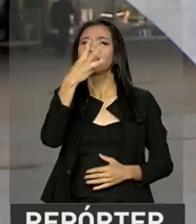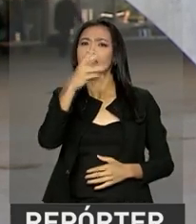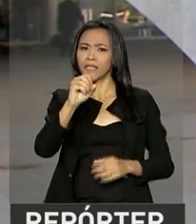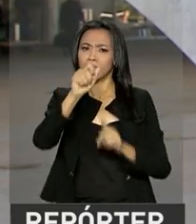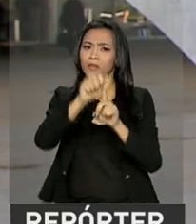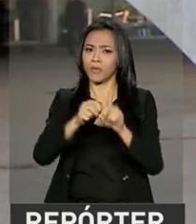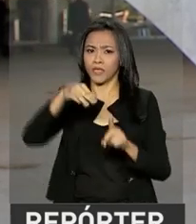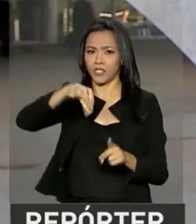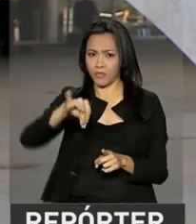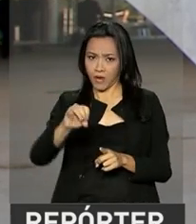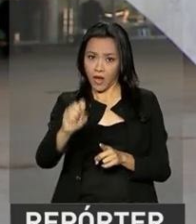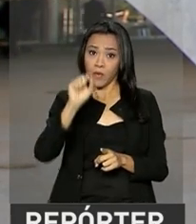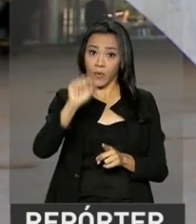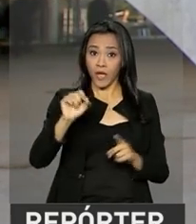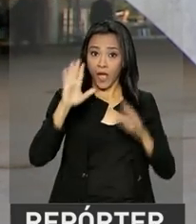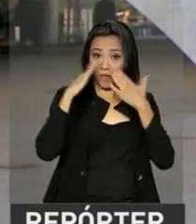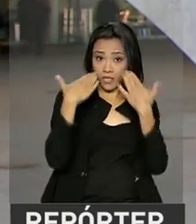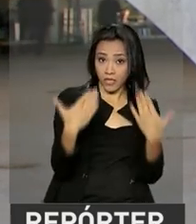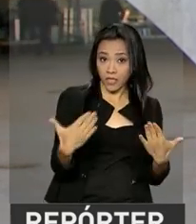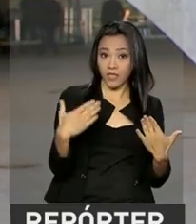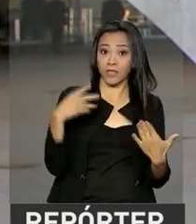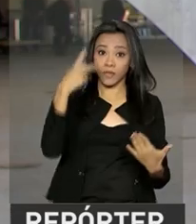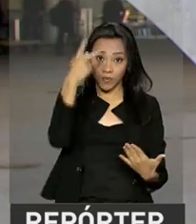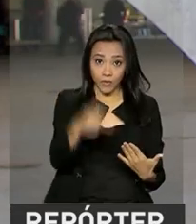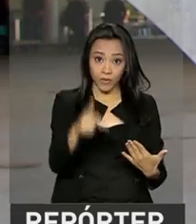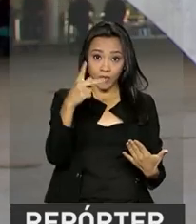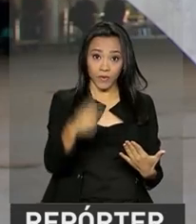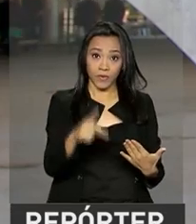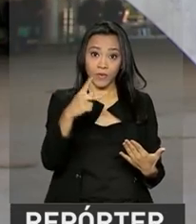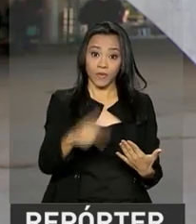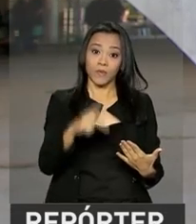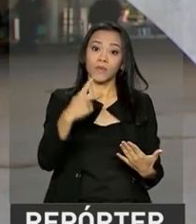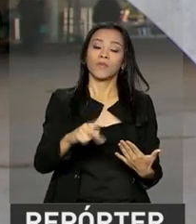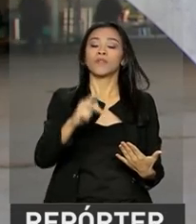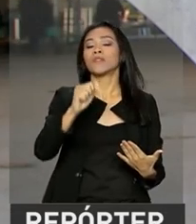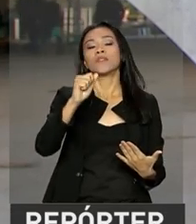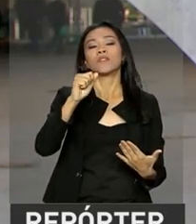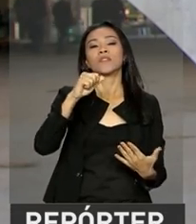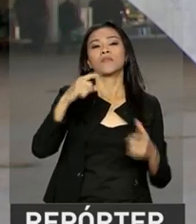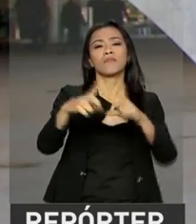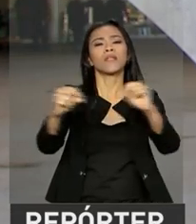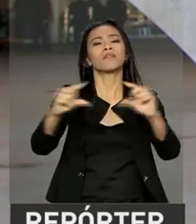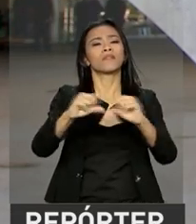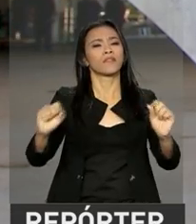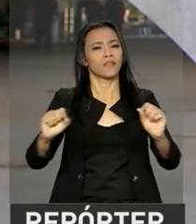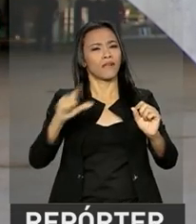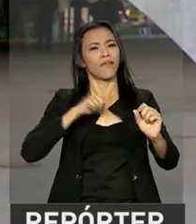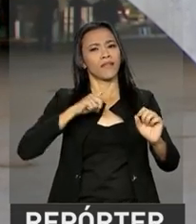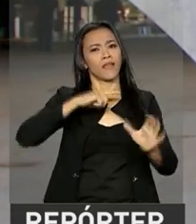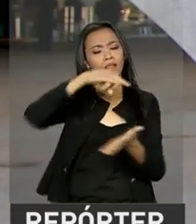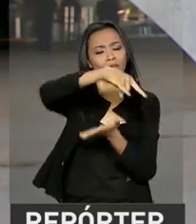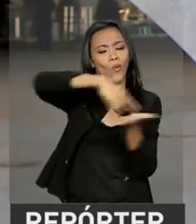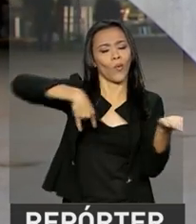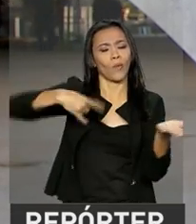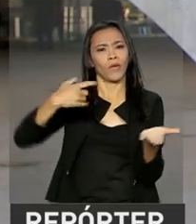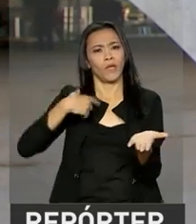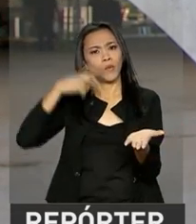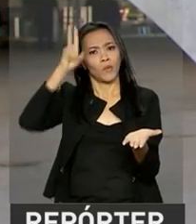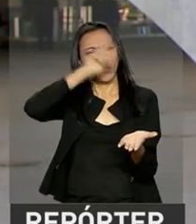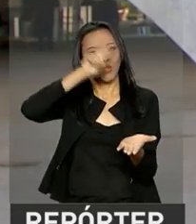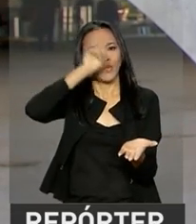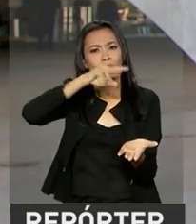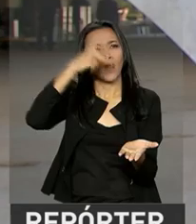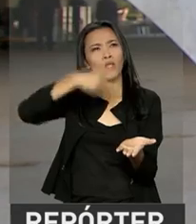no Palácio do Planalto é amostra de Brasílias a Brasília uma amostra que vai ter aí documentos históricos do